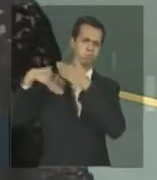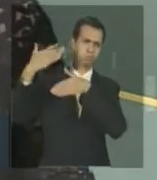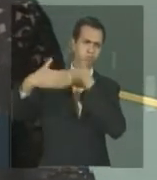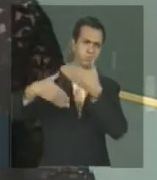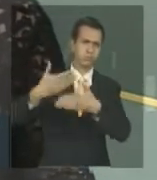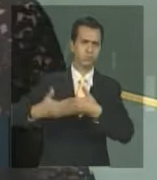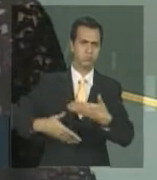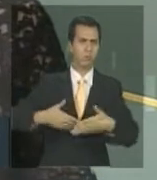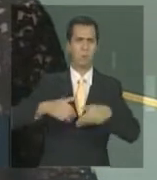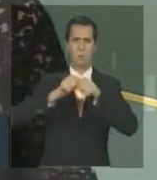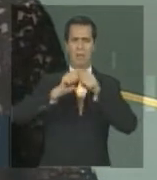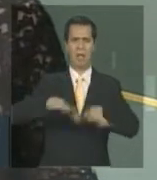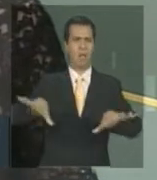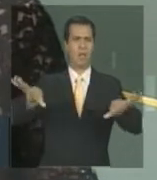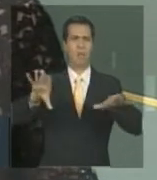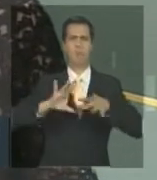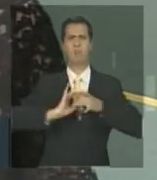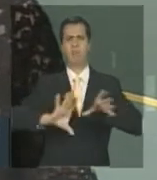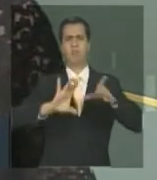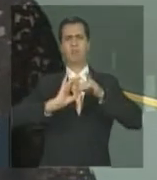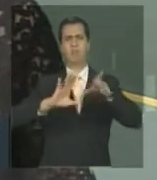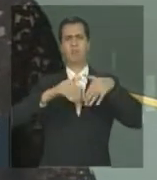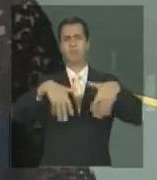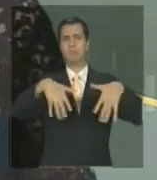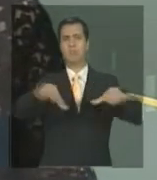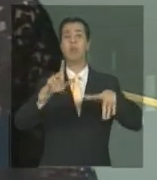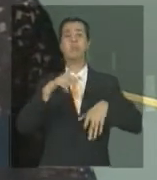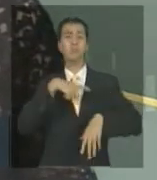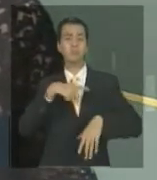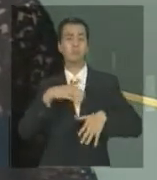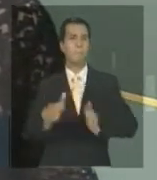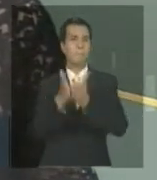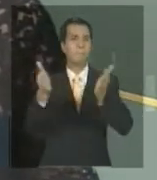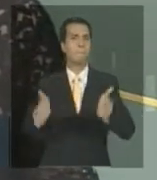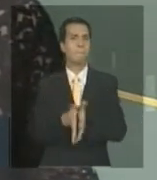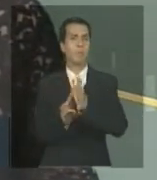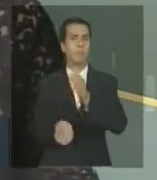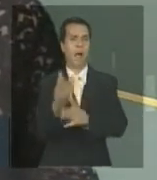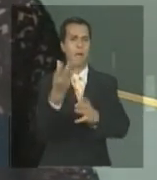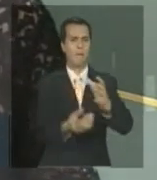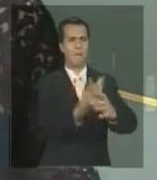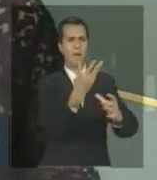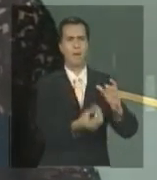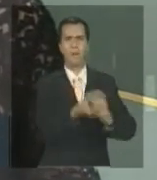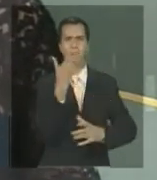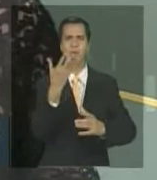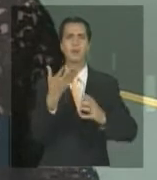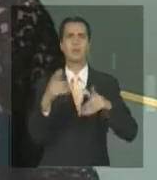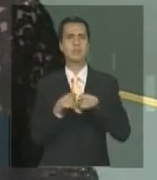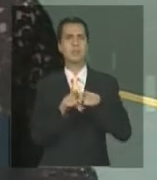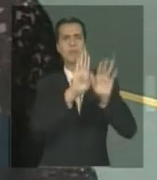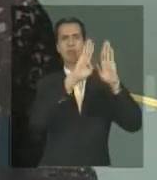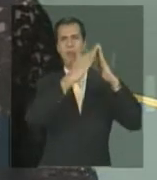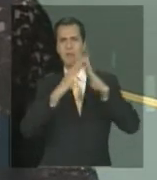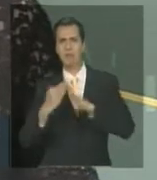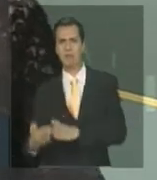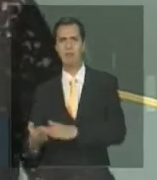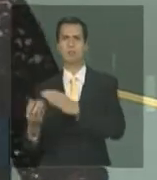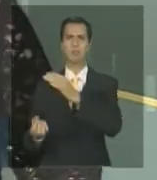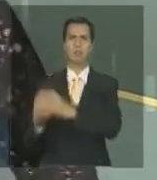desordenada, com a formação de cinturões de miséria em suas periferias, ou mesmo